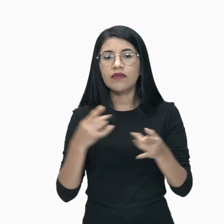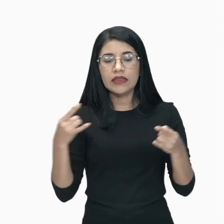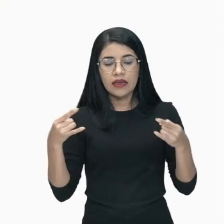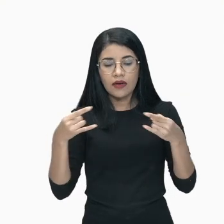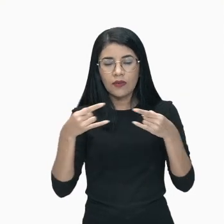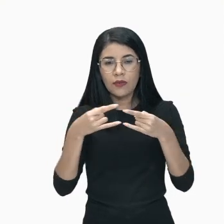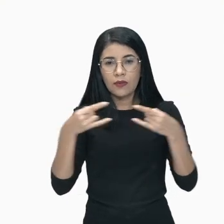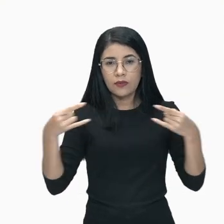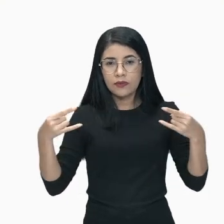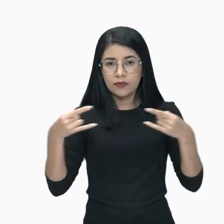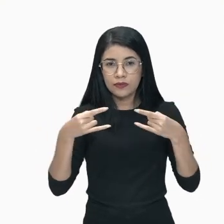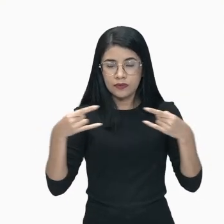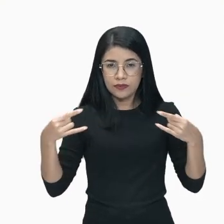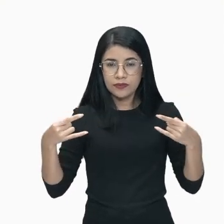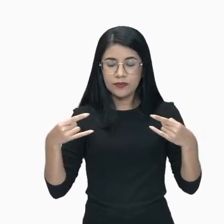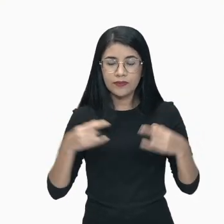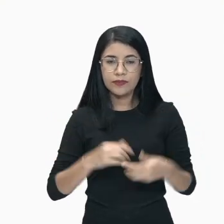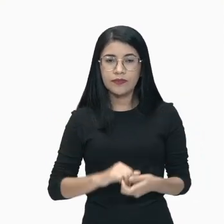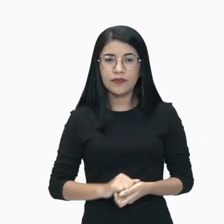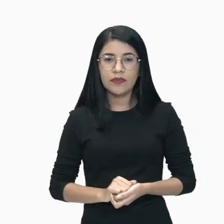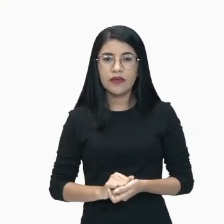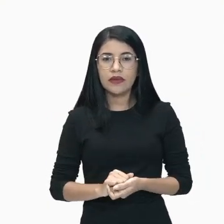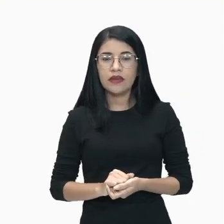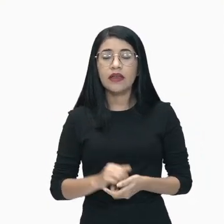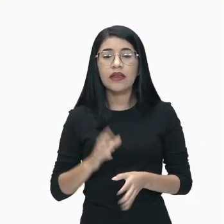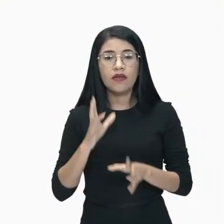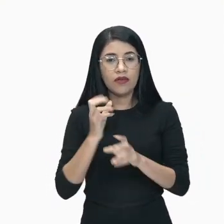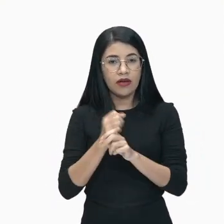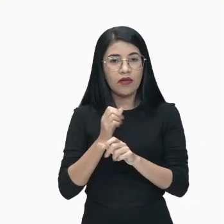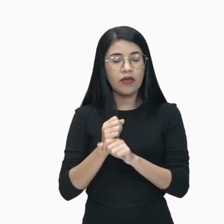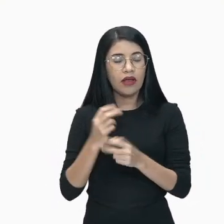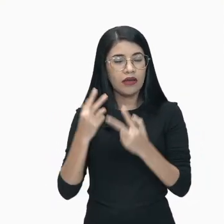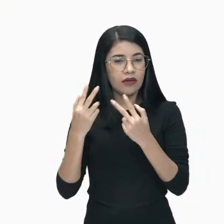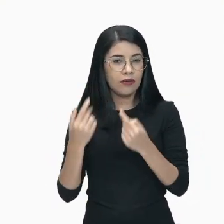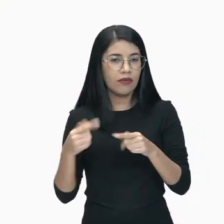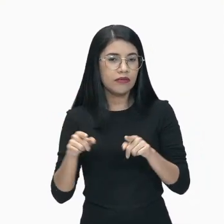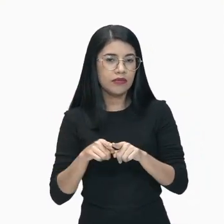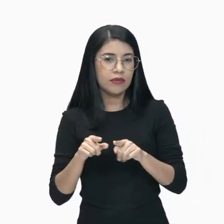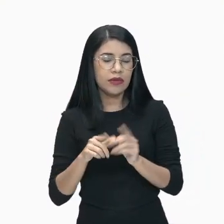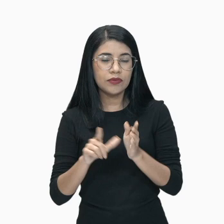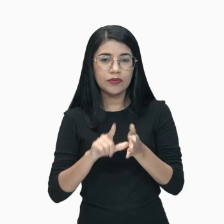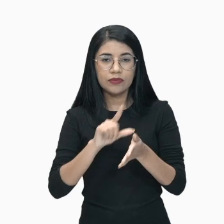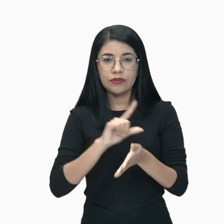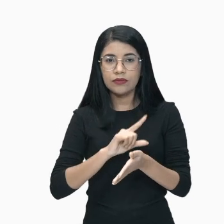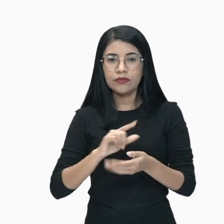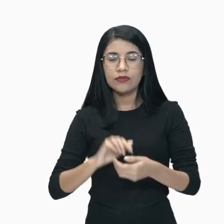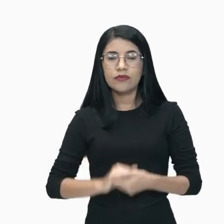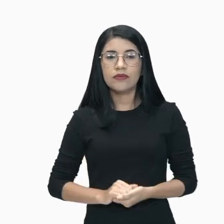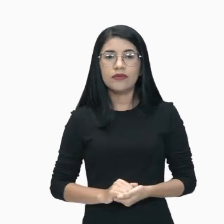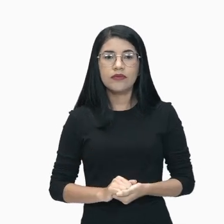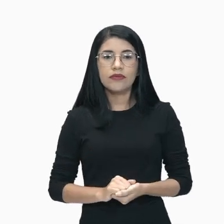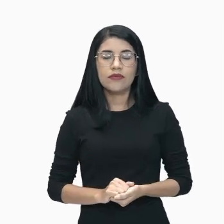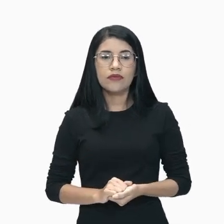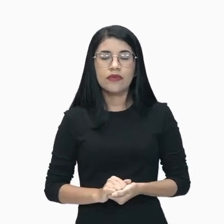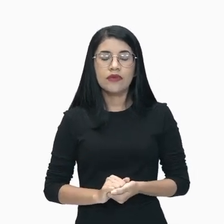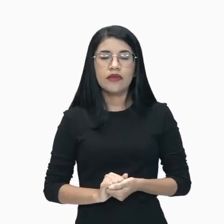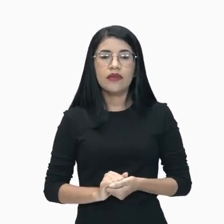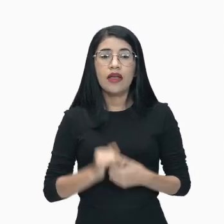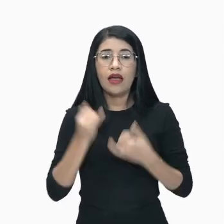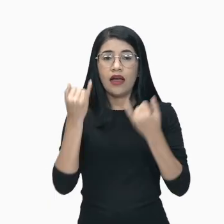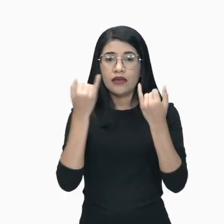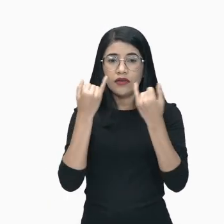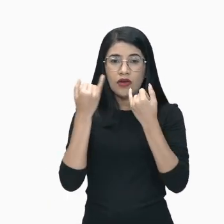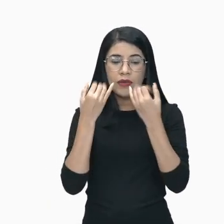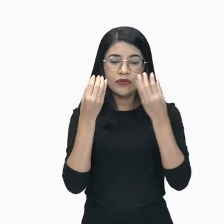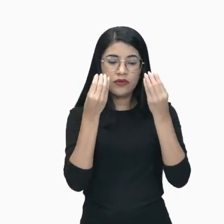repulsão. E aí eu vou resolver da mesma forma que eu resolvi a outra questão. Os dados que nós